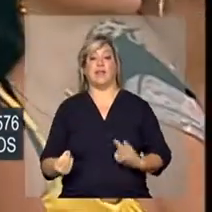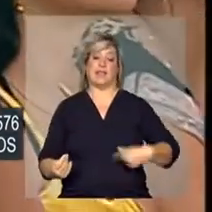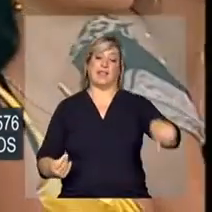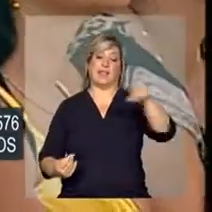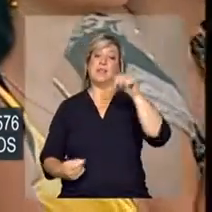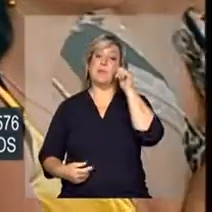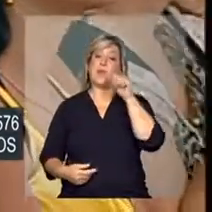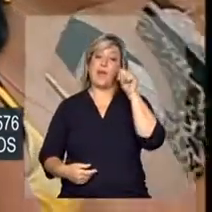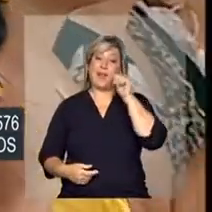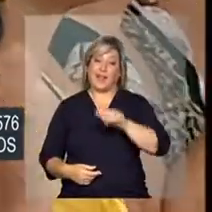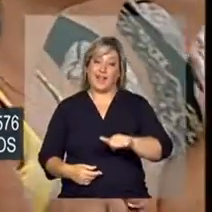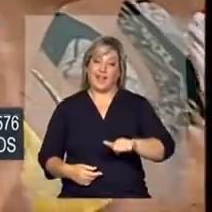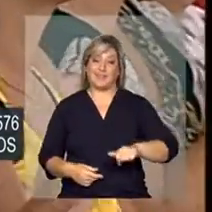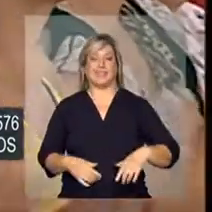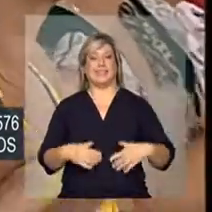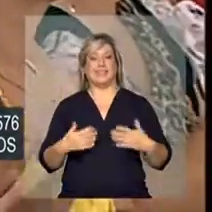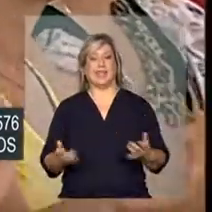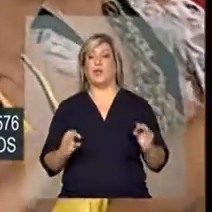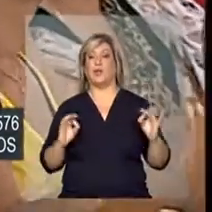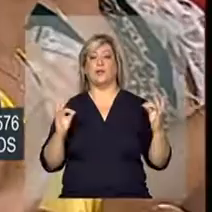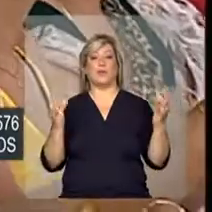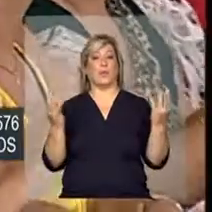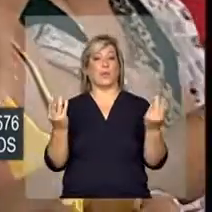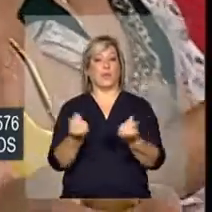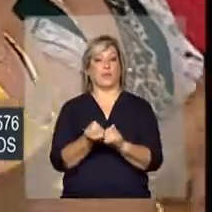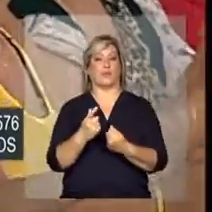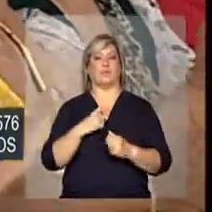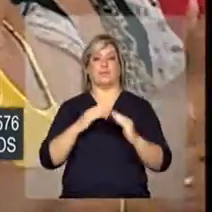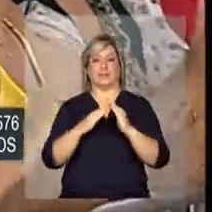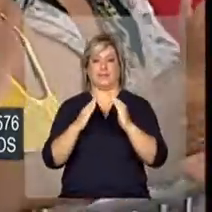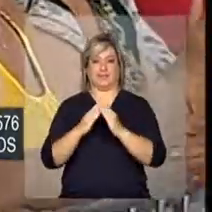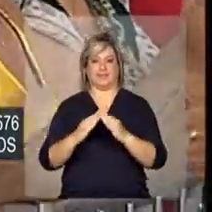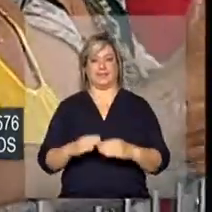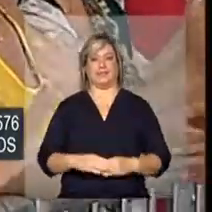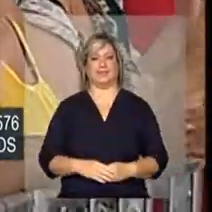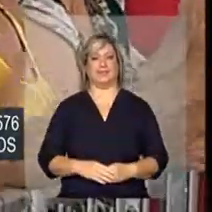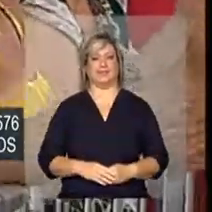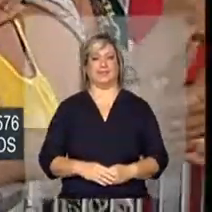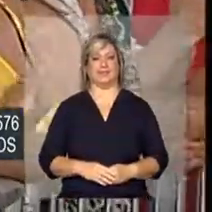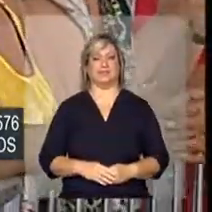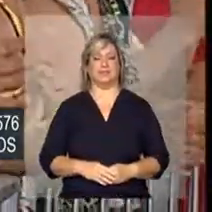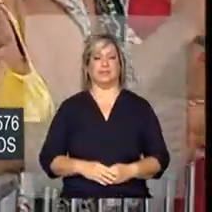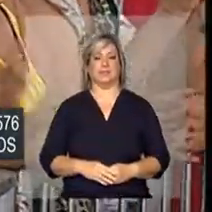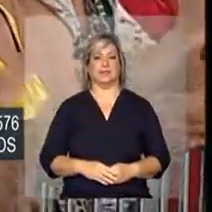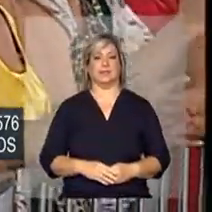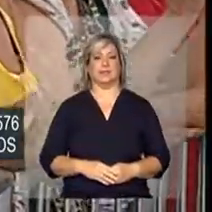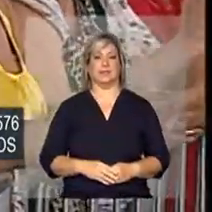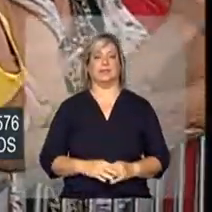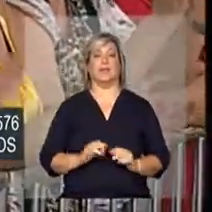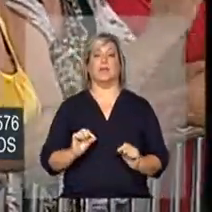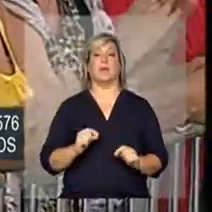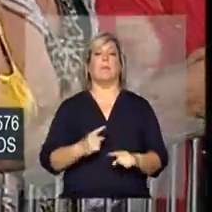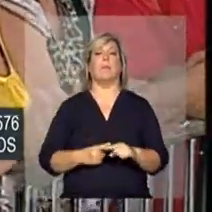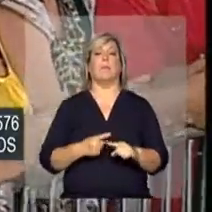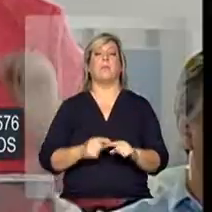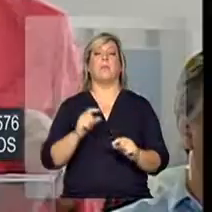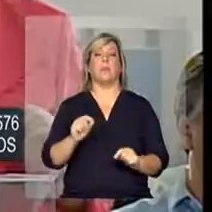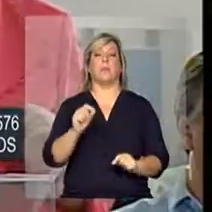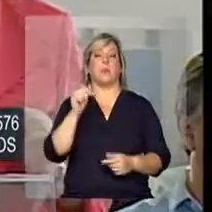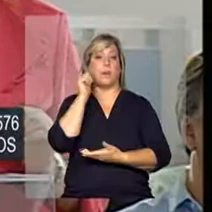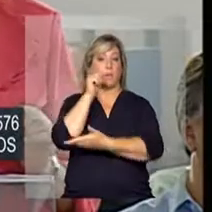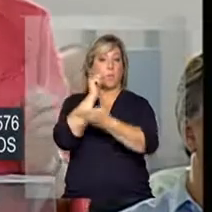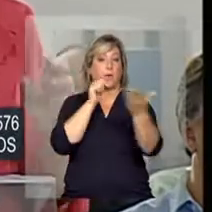metade. Portanto, todo mundo em casa. Então, por que que é as mulheres